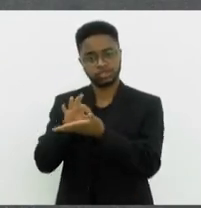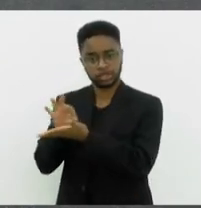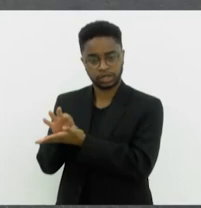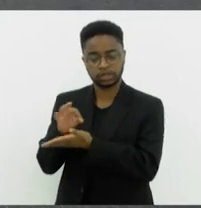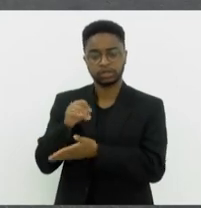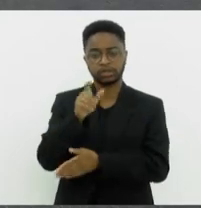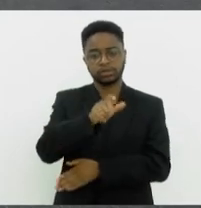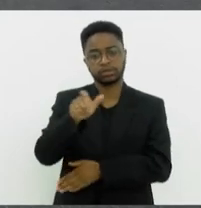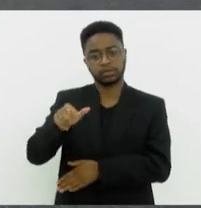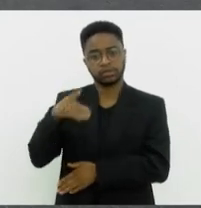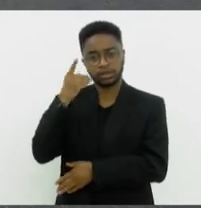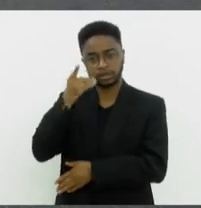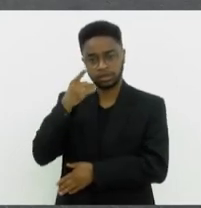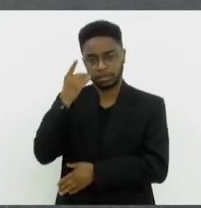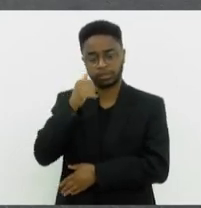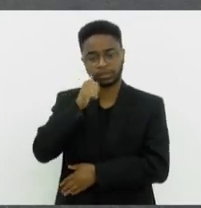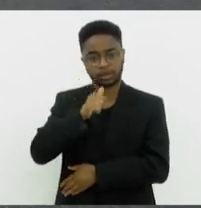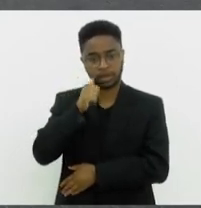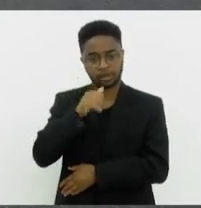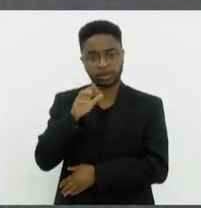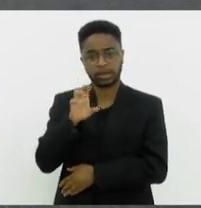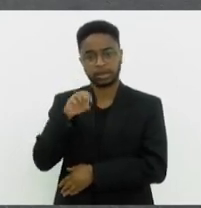Renata Souza, que com mais